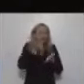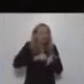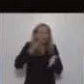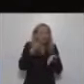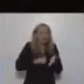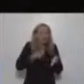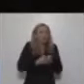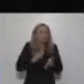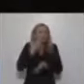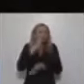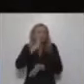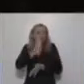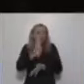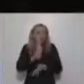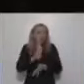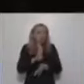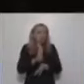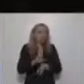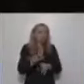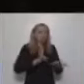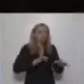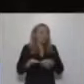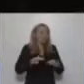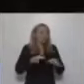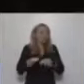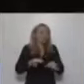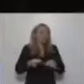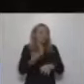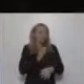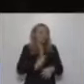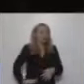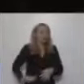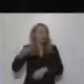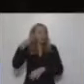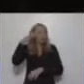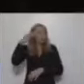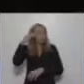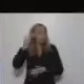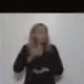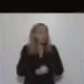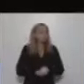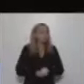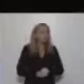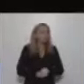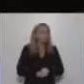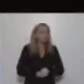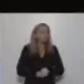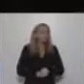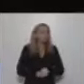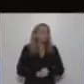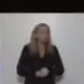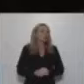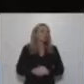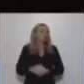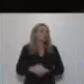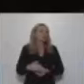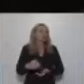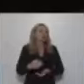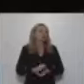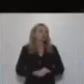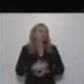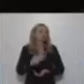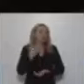de campanha do governador Wilson, que era acabar com o RAS compulsório. Ele prometeu que no dia 28 de